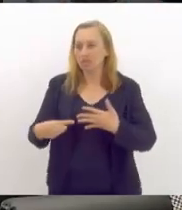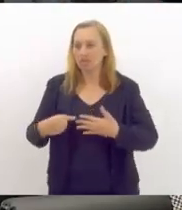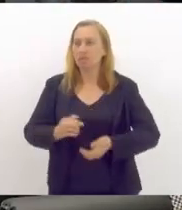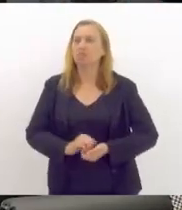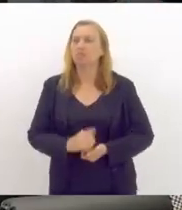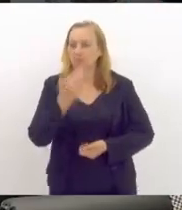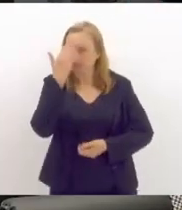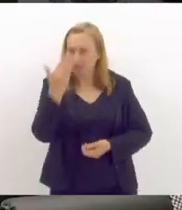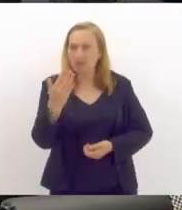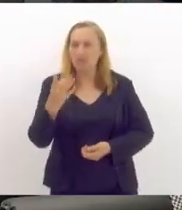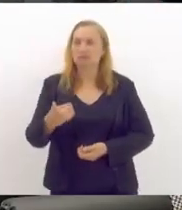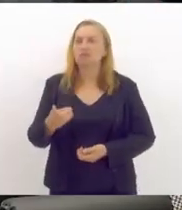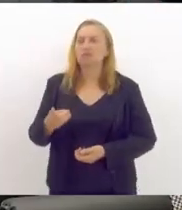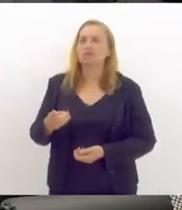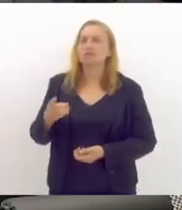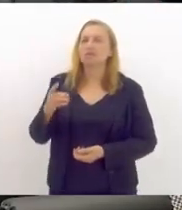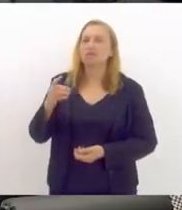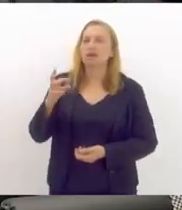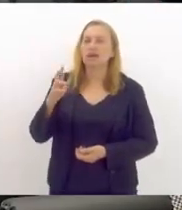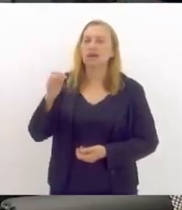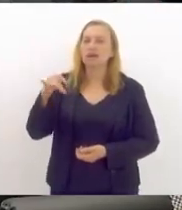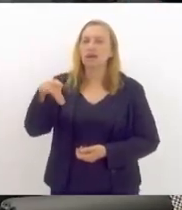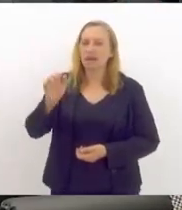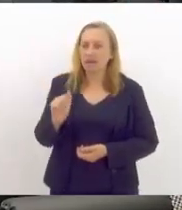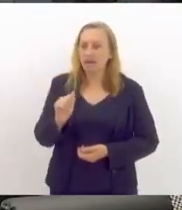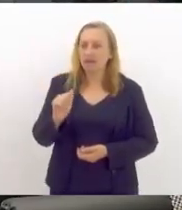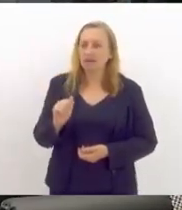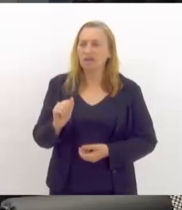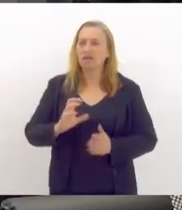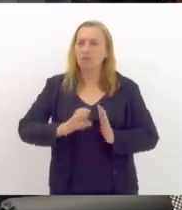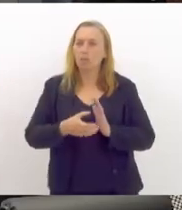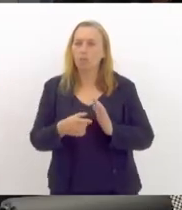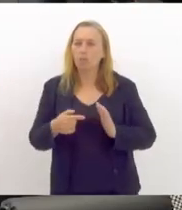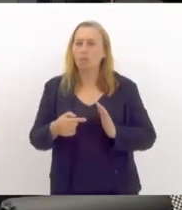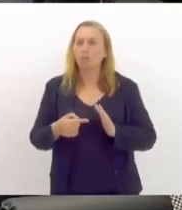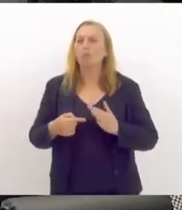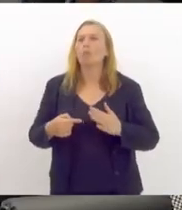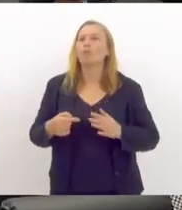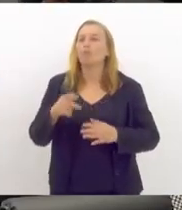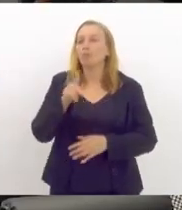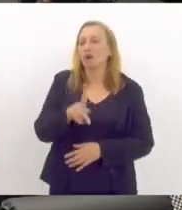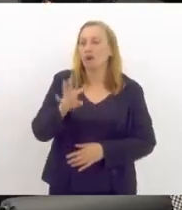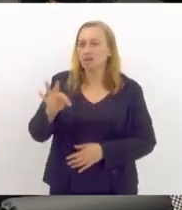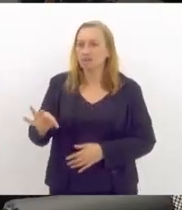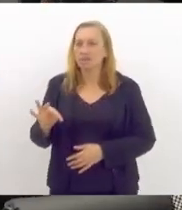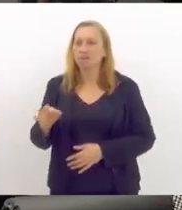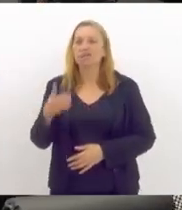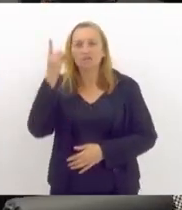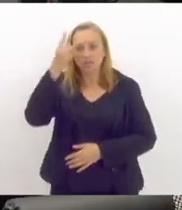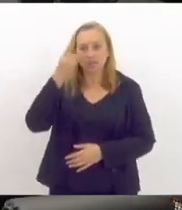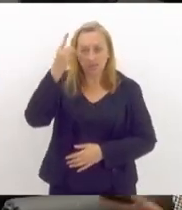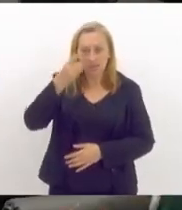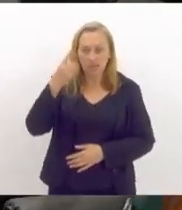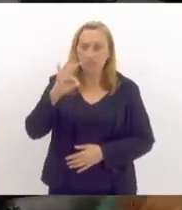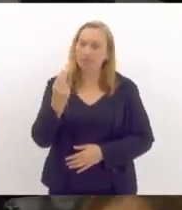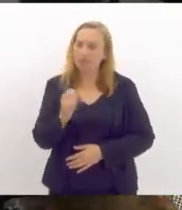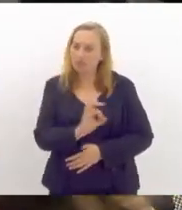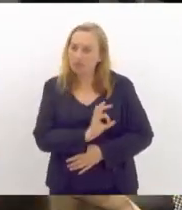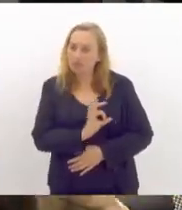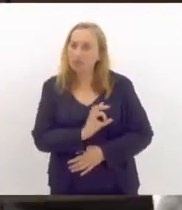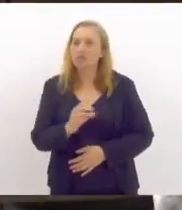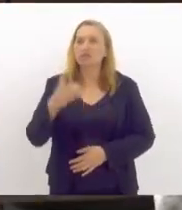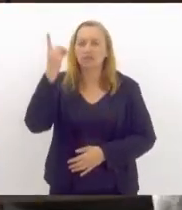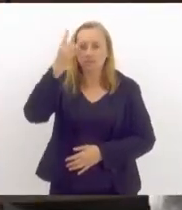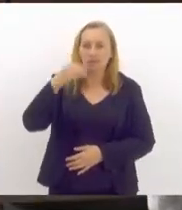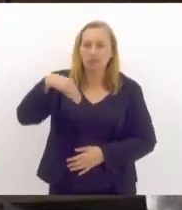da bancada do pessoal deputada helenkamoto da bancada do PT deputada Marta Rocha abstenção Deputado